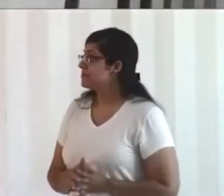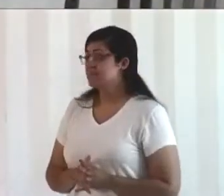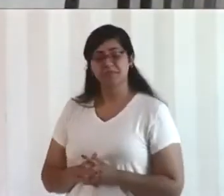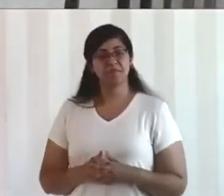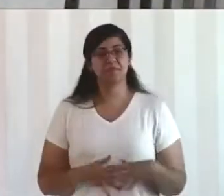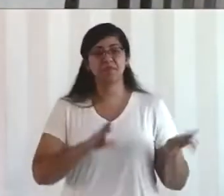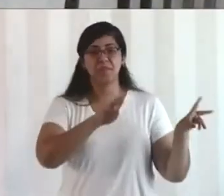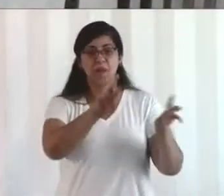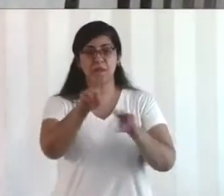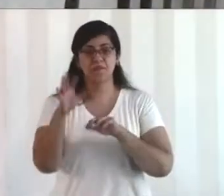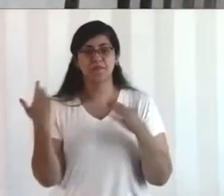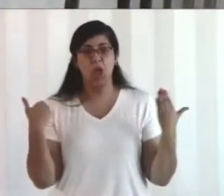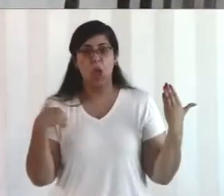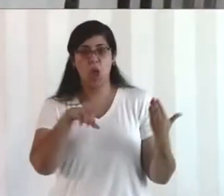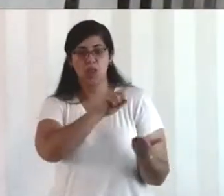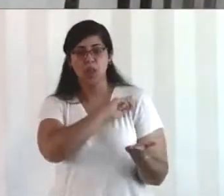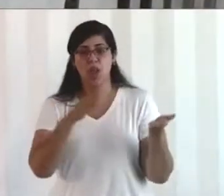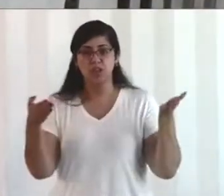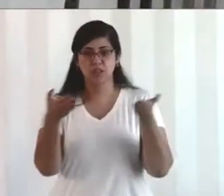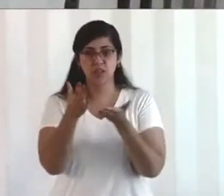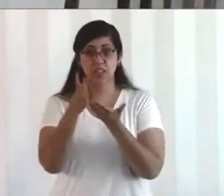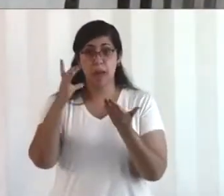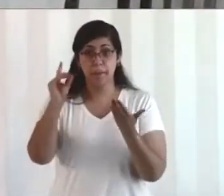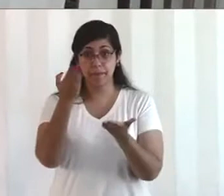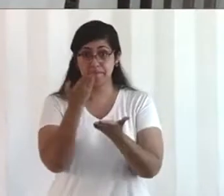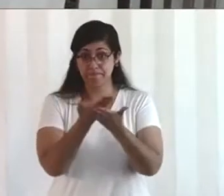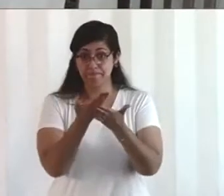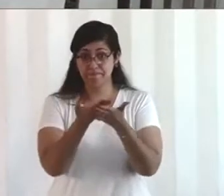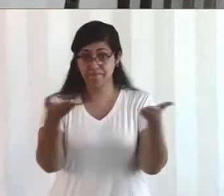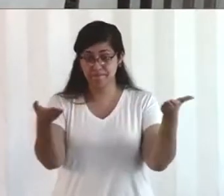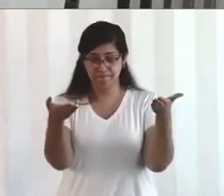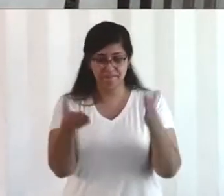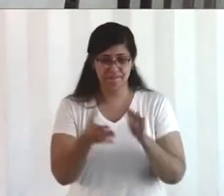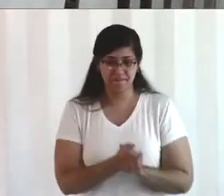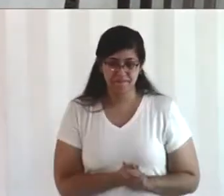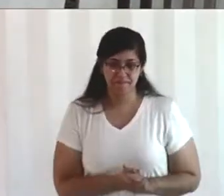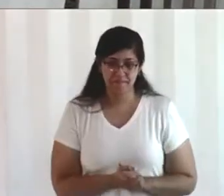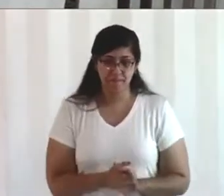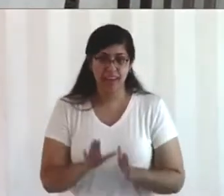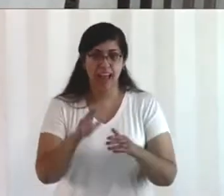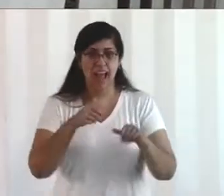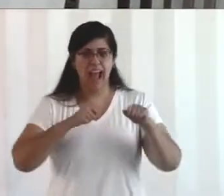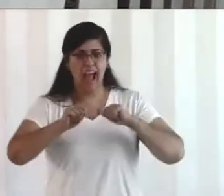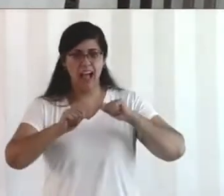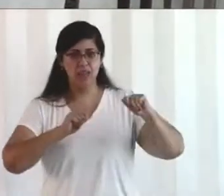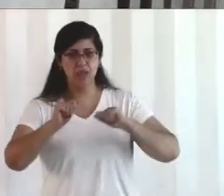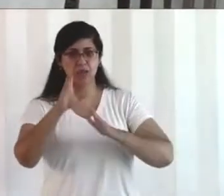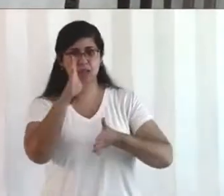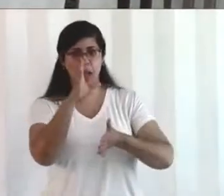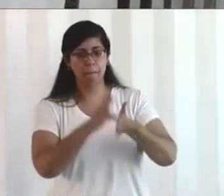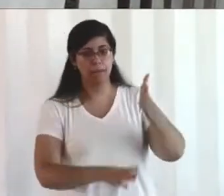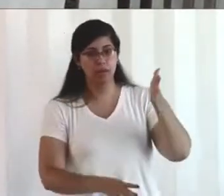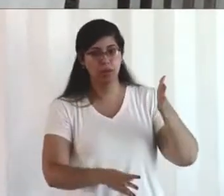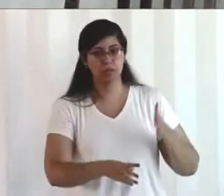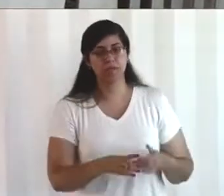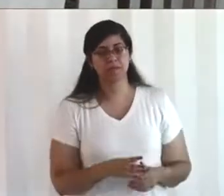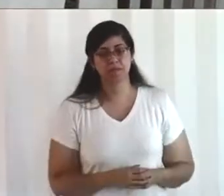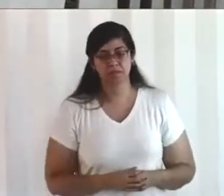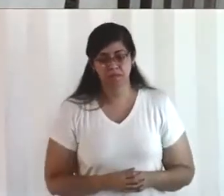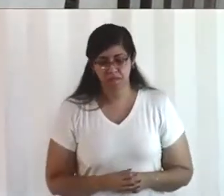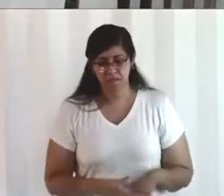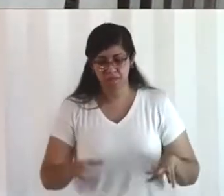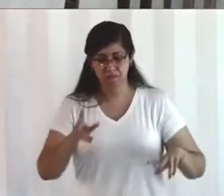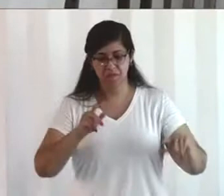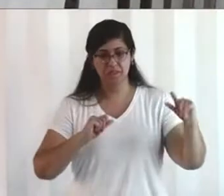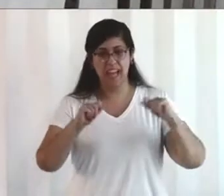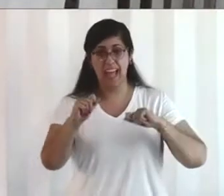Meus irmãos, nós vamos estudar a palavra de Deus nesta manhã, no texto de Atos dos Apóstolos, por favor. Atos dos